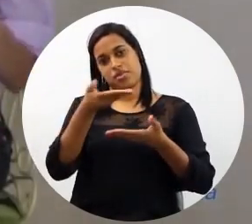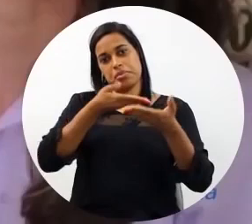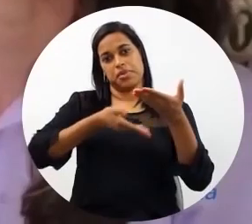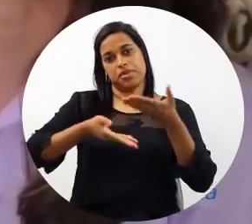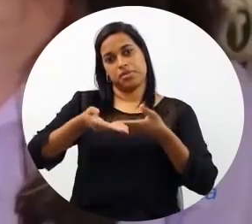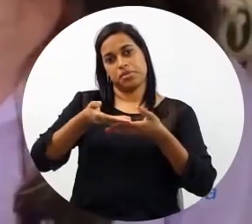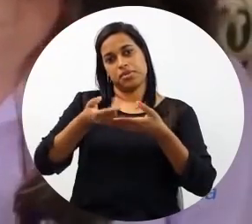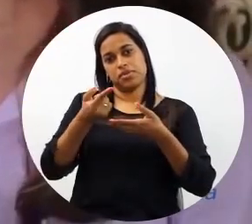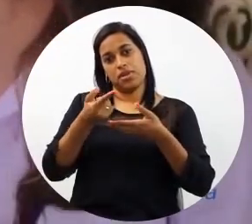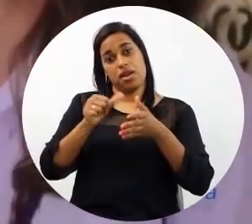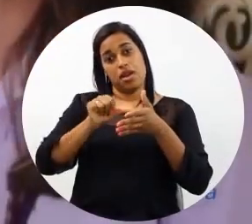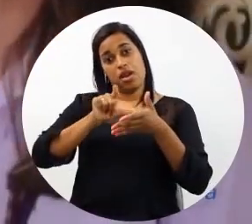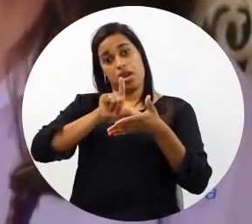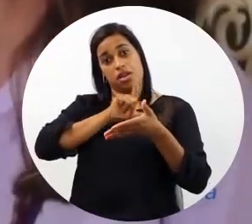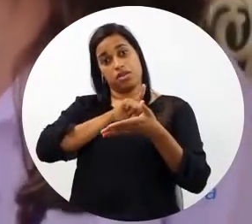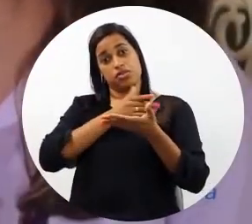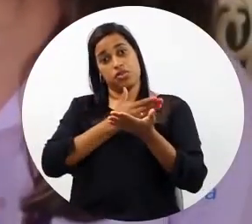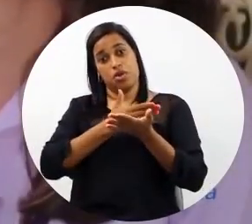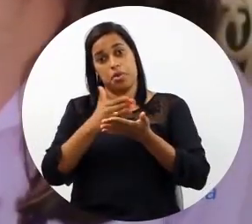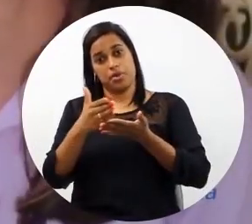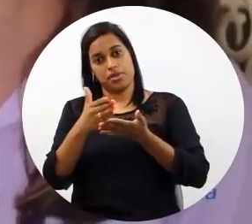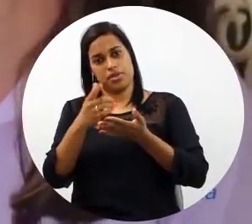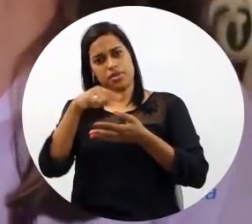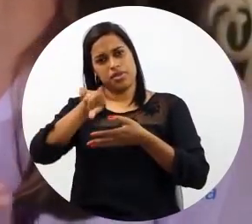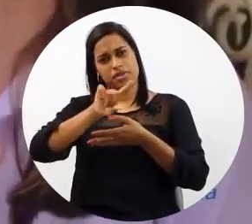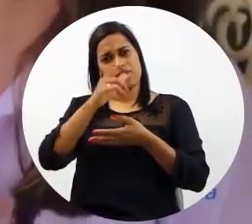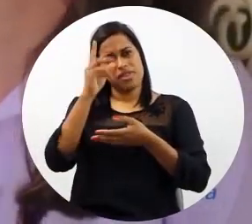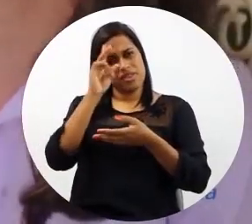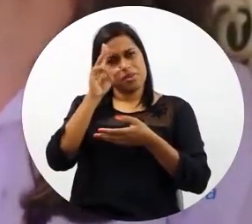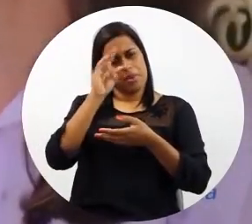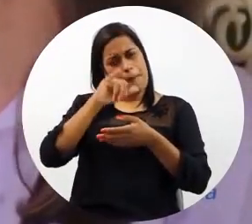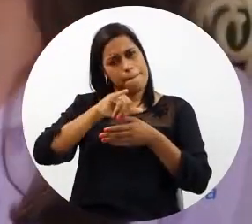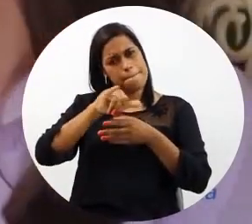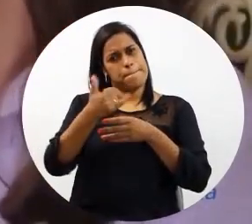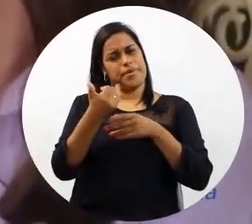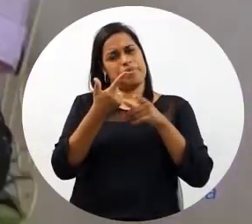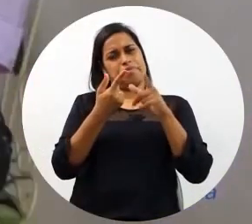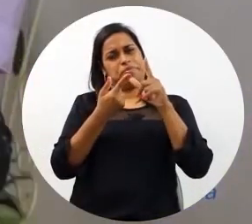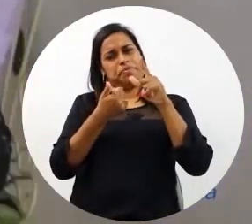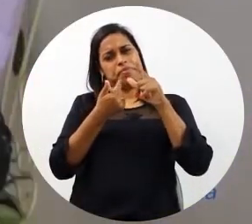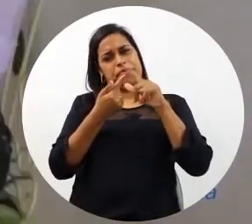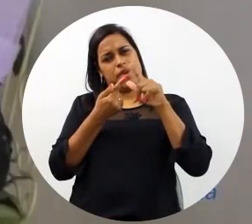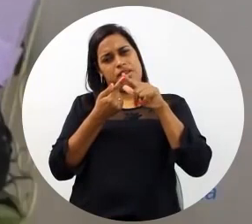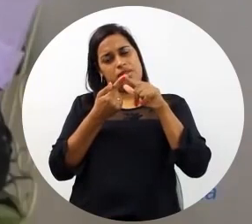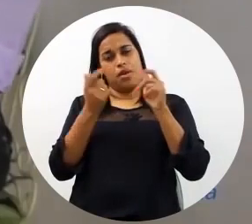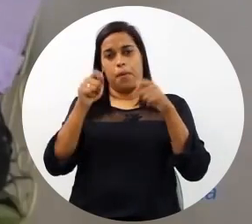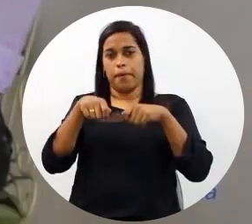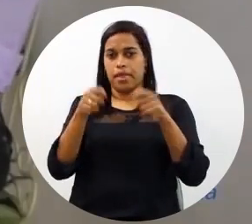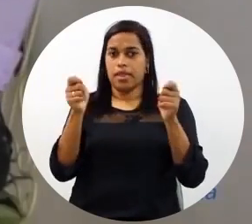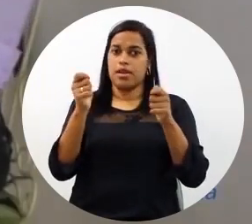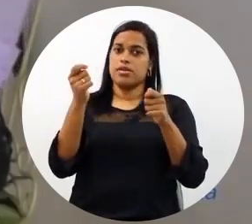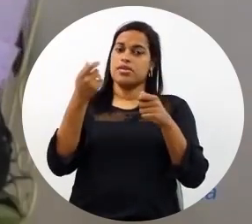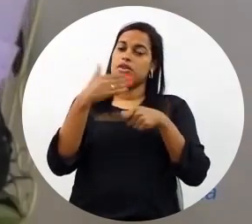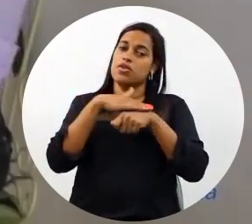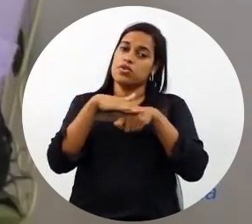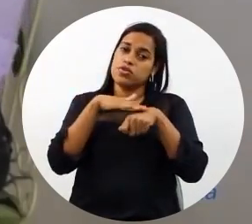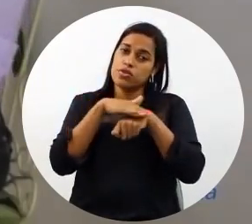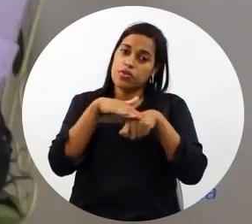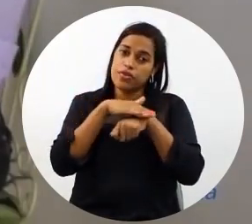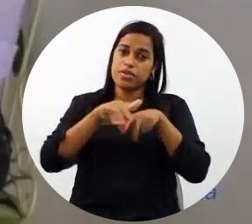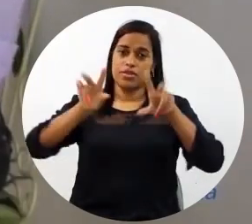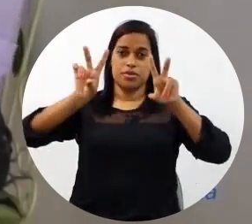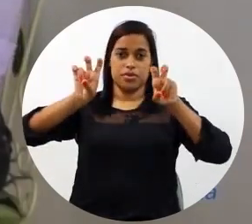começarmos, eu queria que a gente resgatasse um pouco da nossa primeira competência, que é um caminhar. Porque na nossa primeira competência, nós falamos